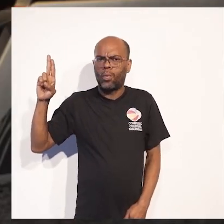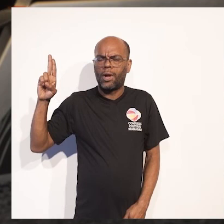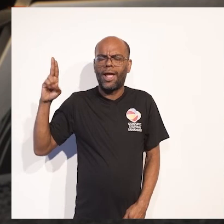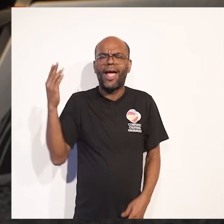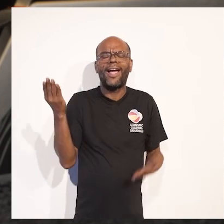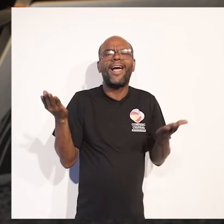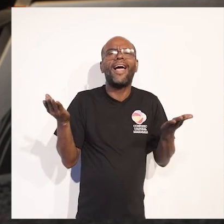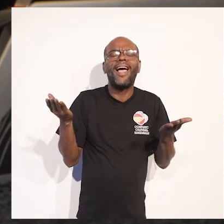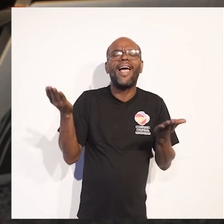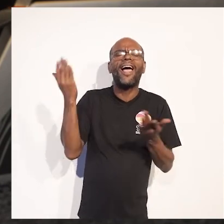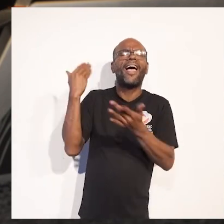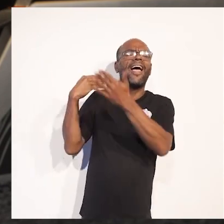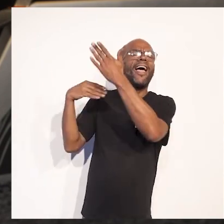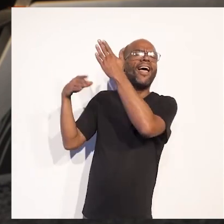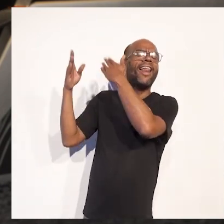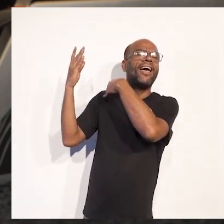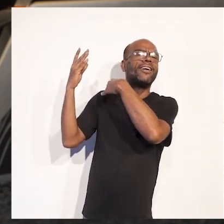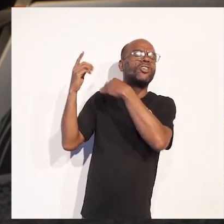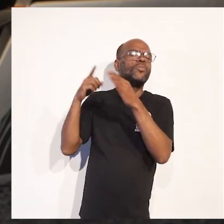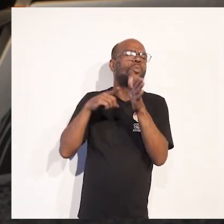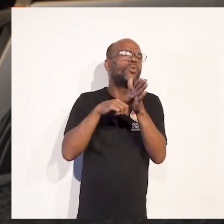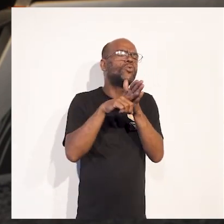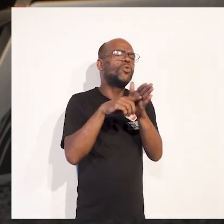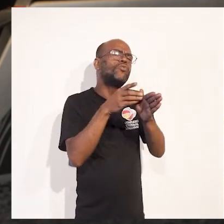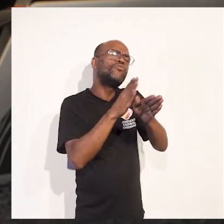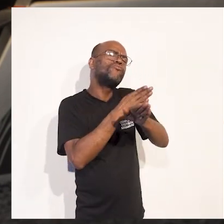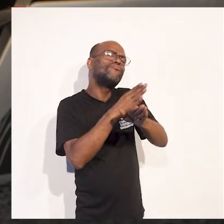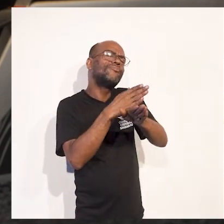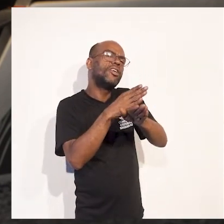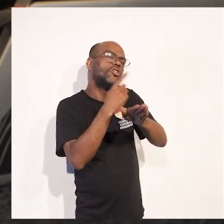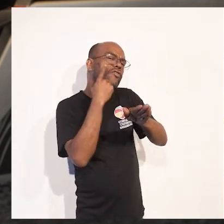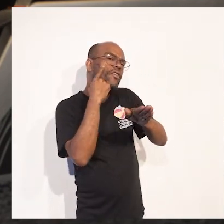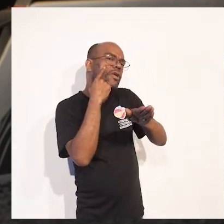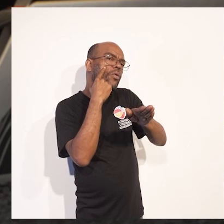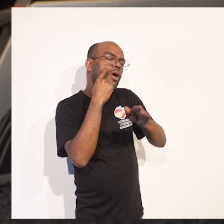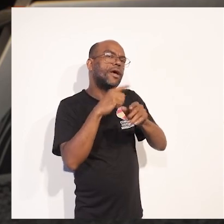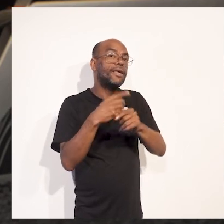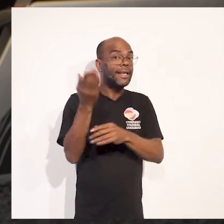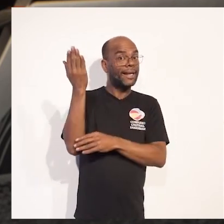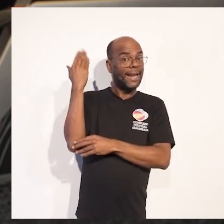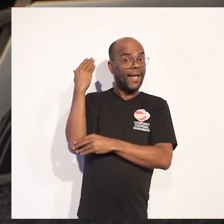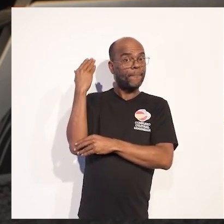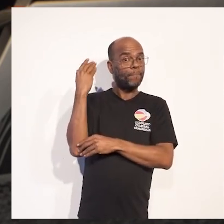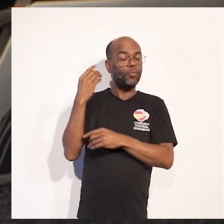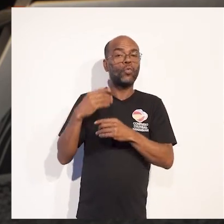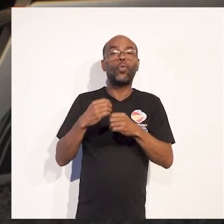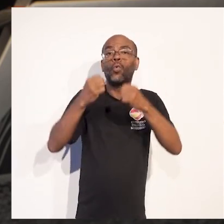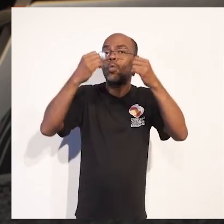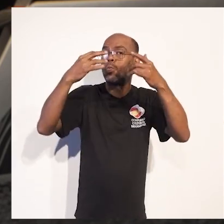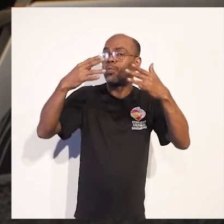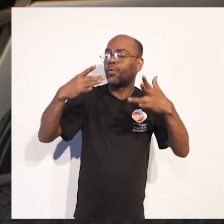Blue que a gente mostrou no experimento. A gente viu que lá na teoria que